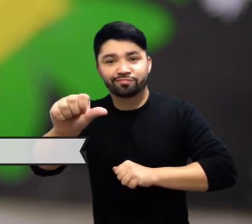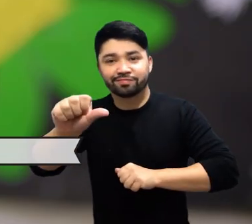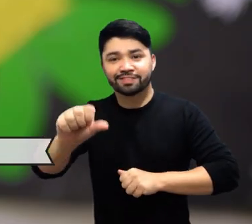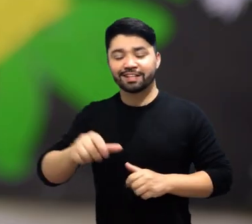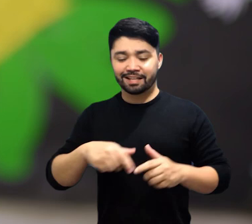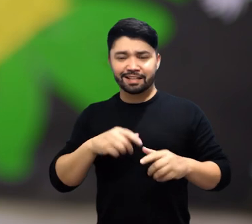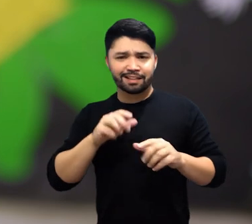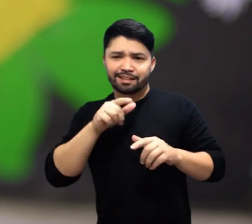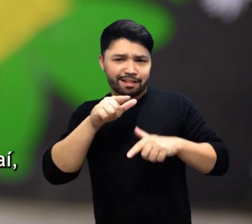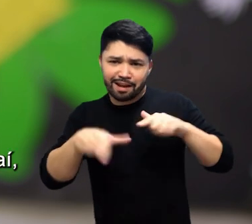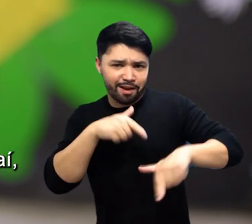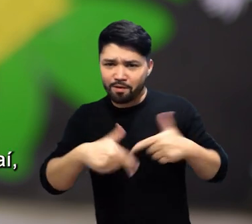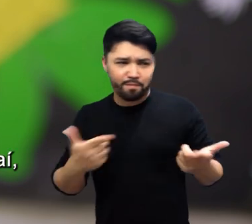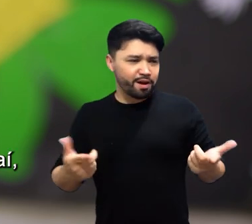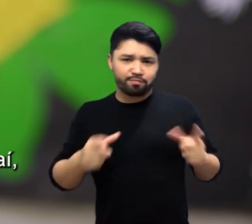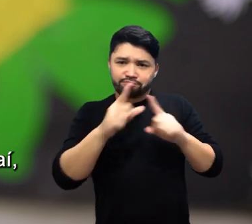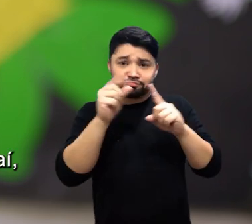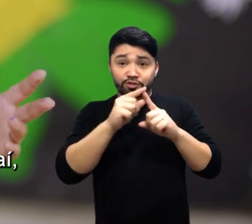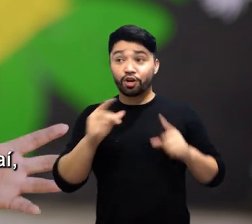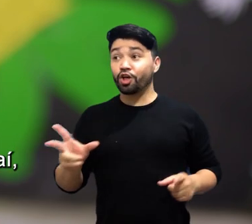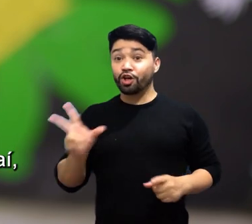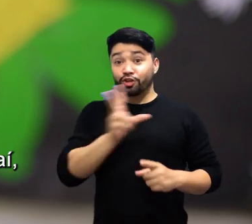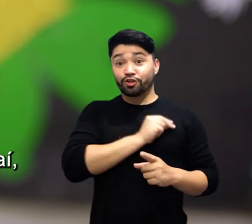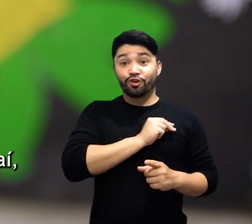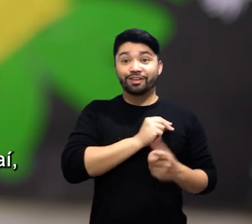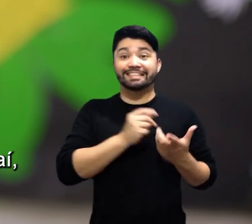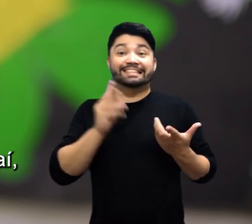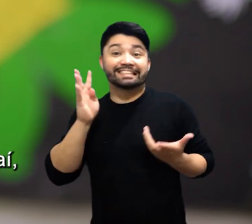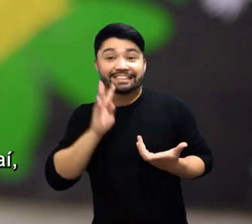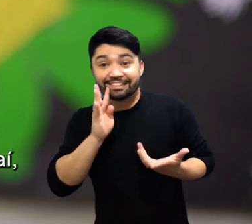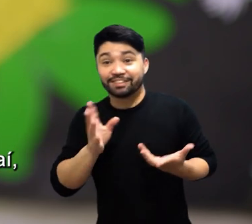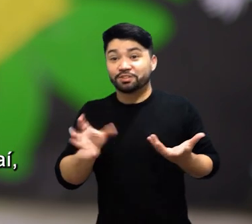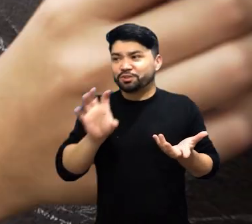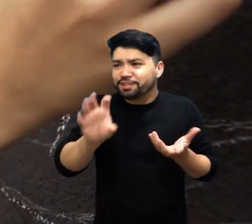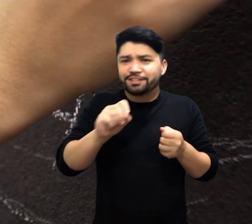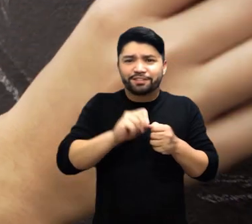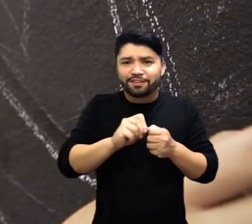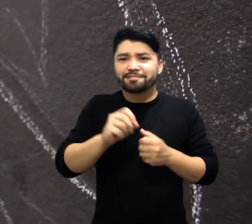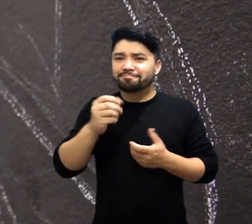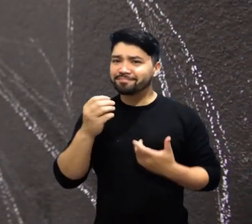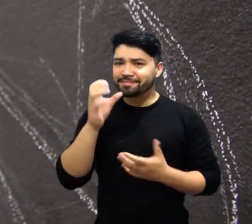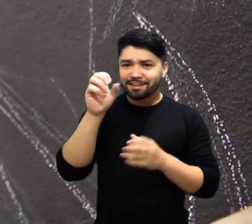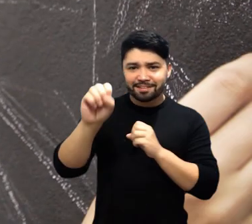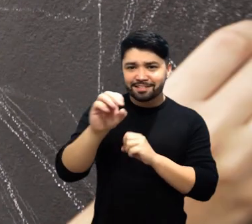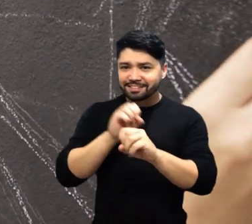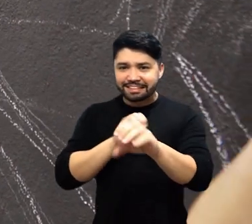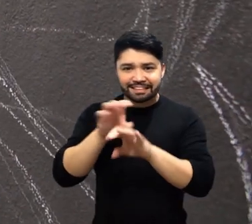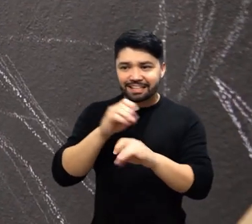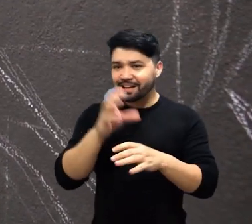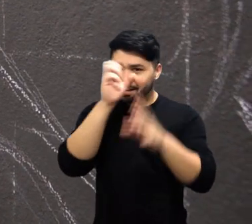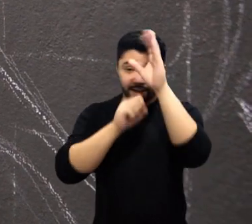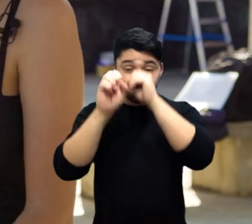né, de estética, né, e também, nossa, rola esse material aí, rola essa forma de fazer. Então isso está sendo um pouco de